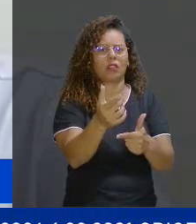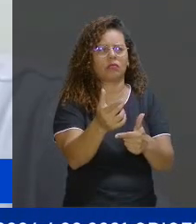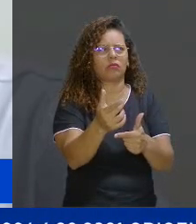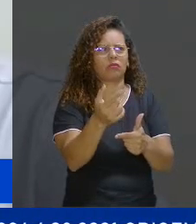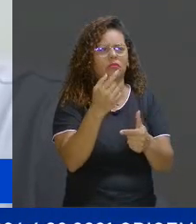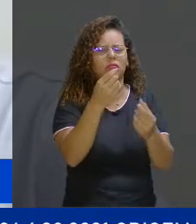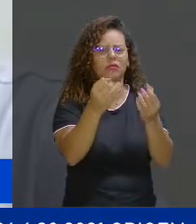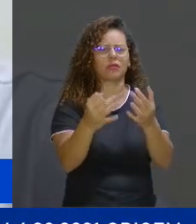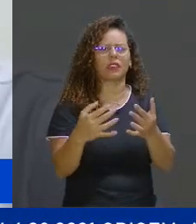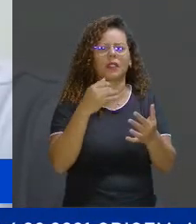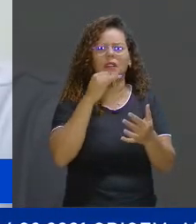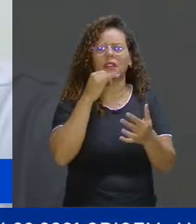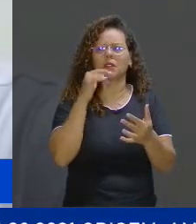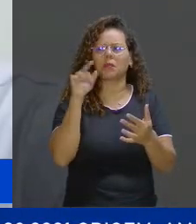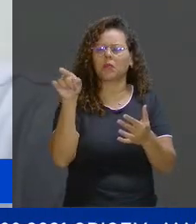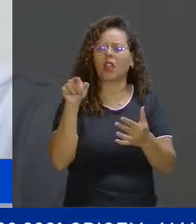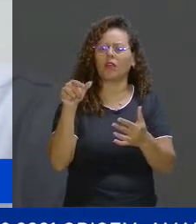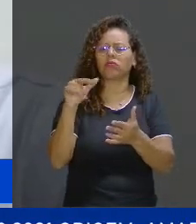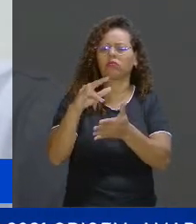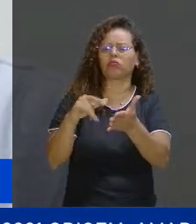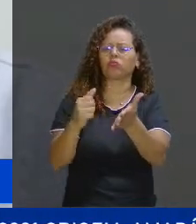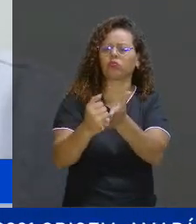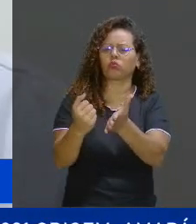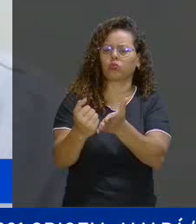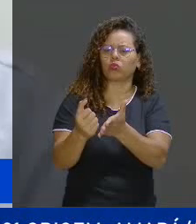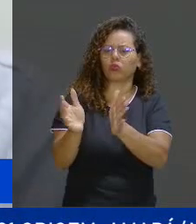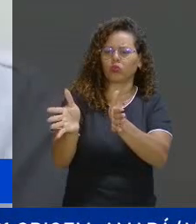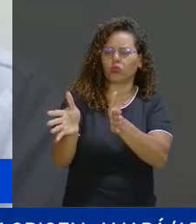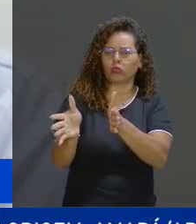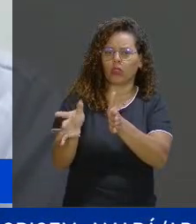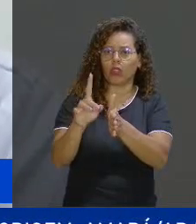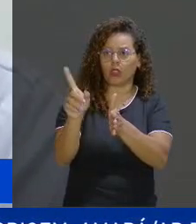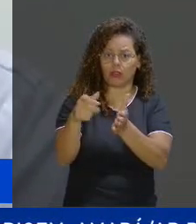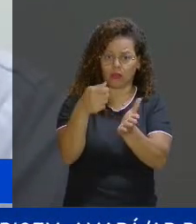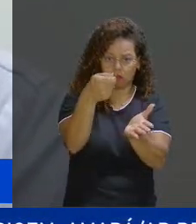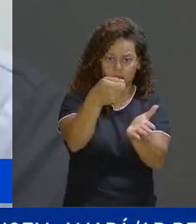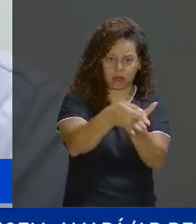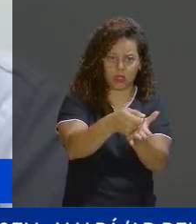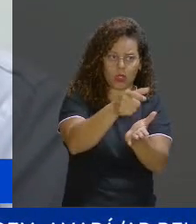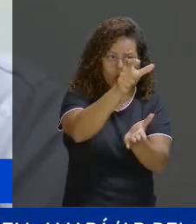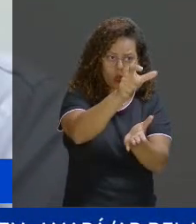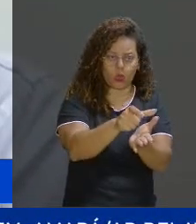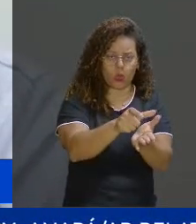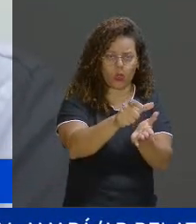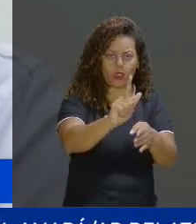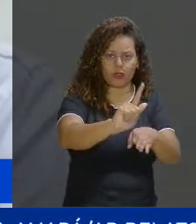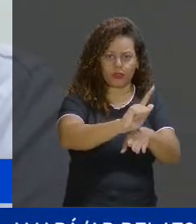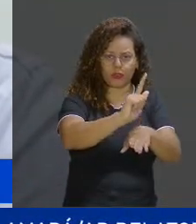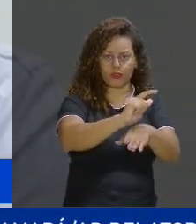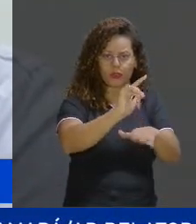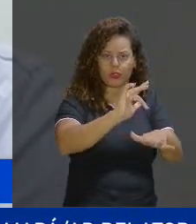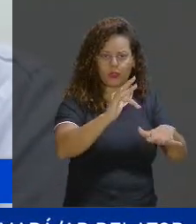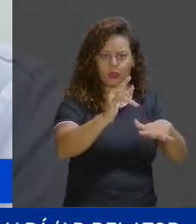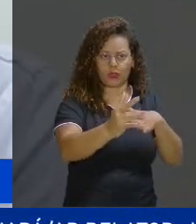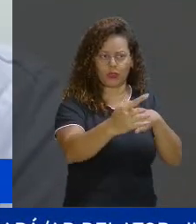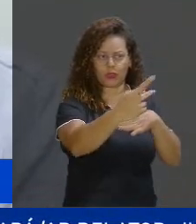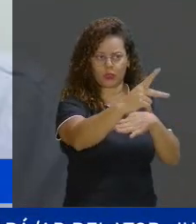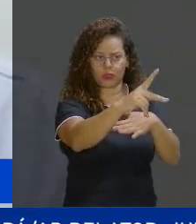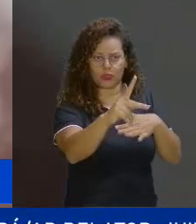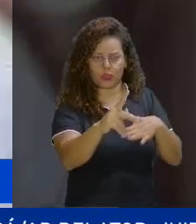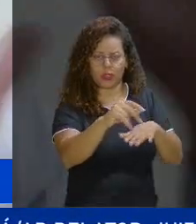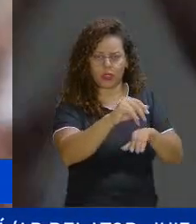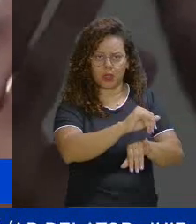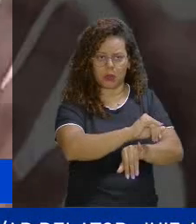comparação de serviço. Foi batido na prestação de conta do senhor Érico que o serviço pago para a gerente de marketing é muito